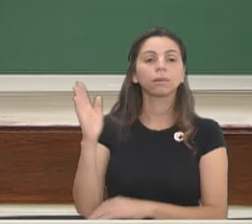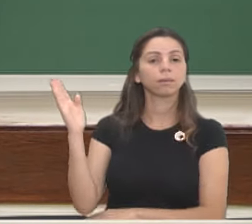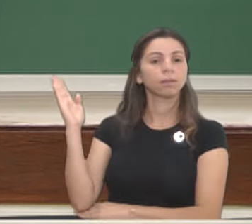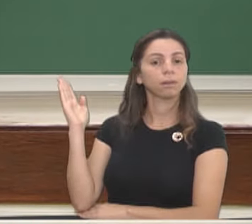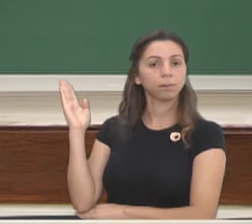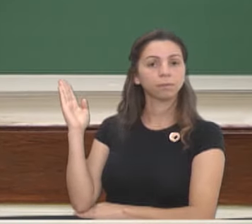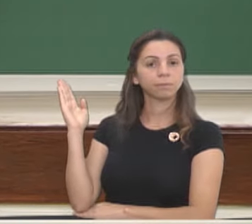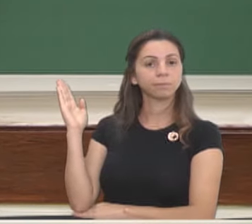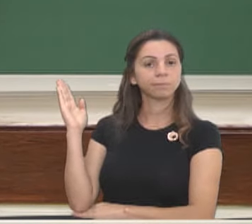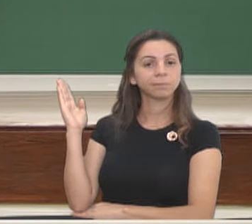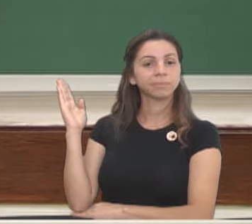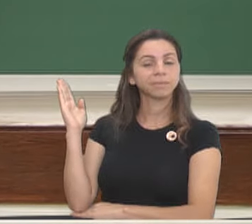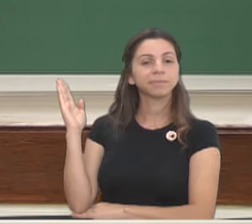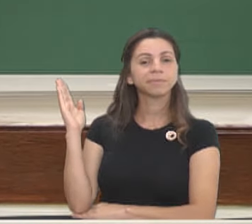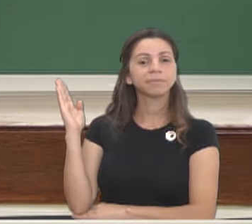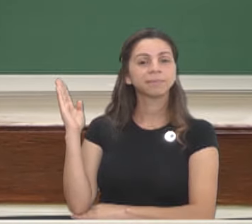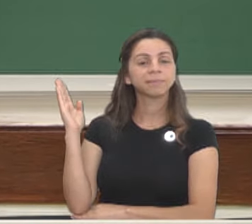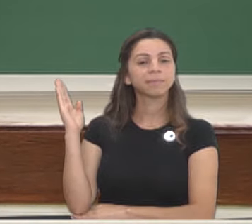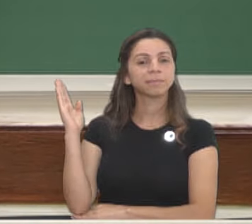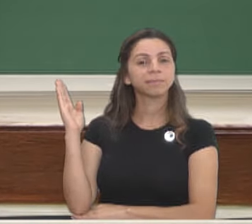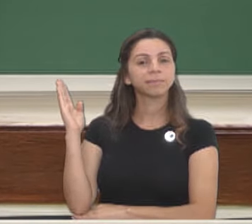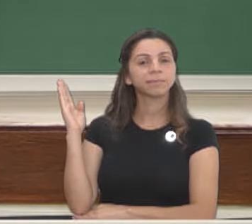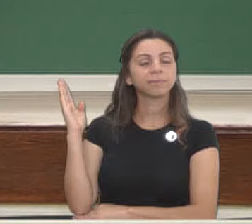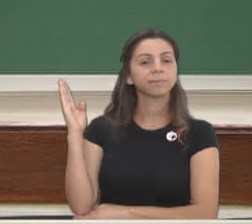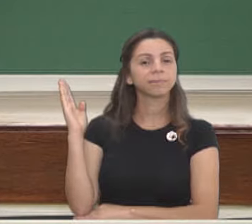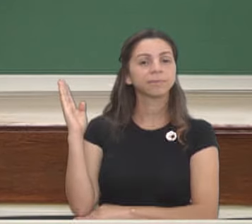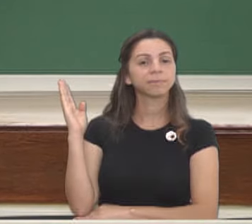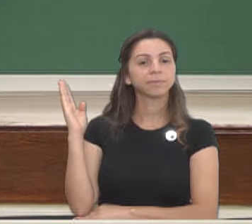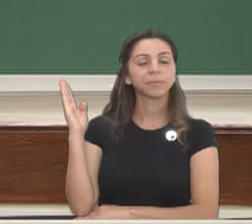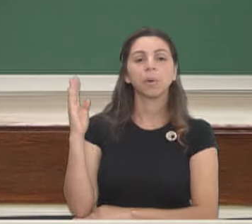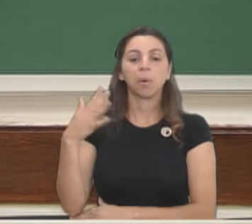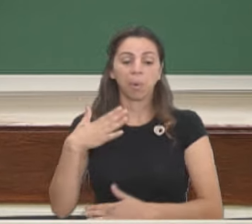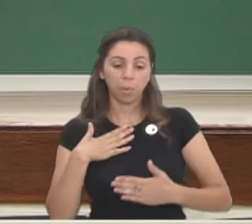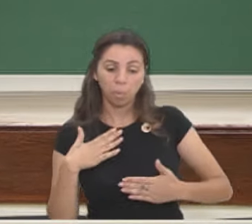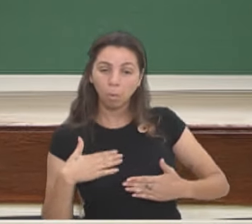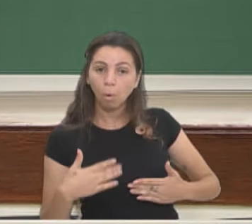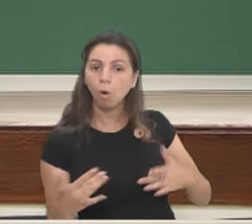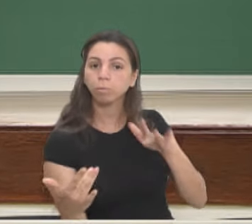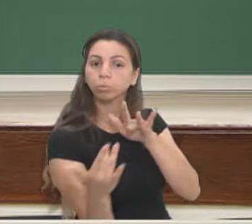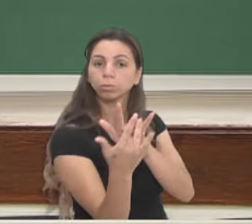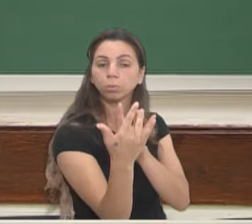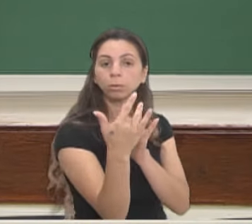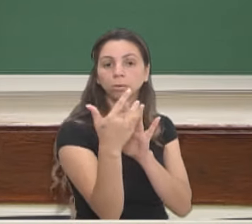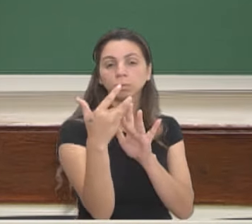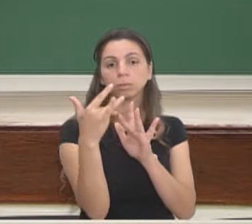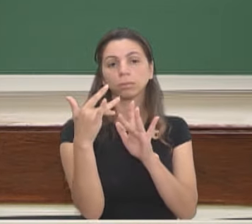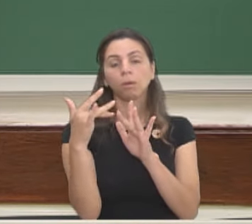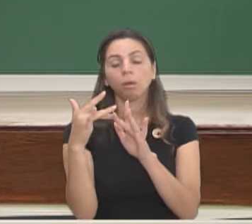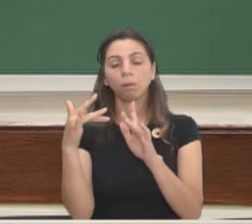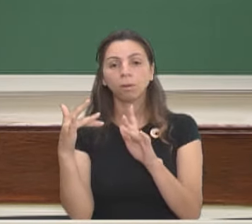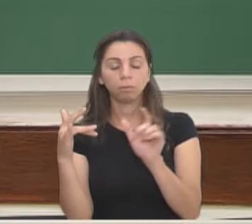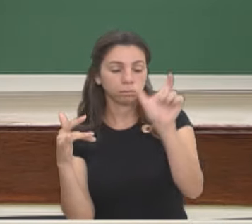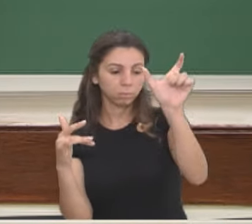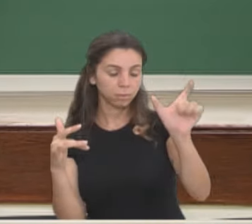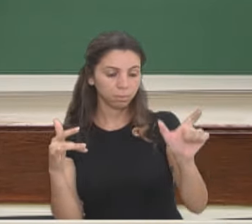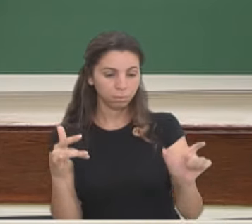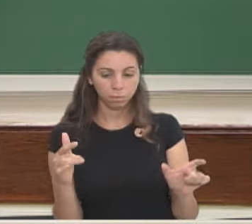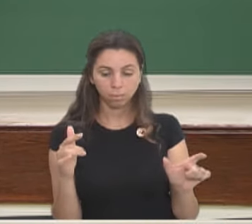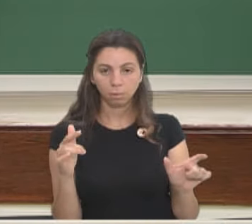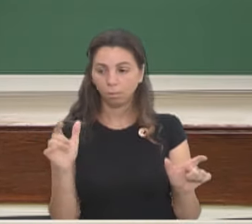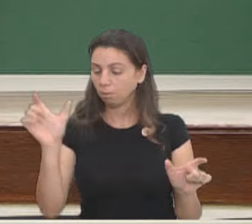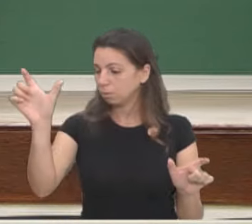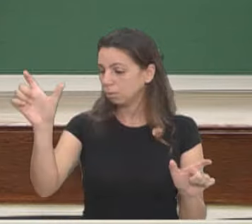jogo, mas começa a aparecer mais essa questão do corpo, do meu corpo em relação ao corpo do outro, que é uma